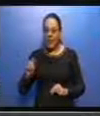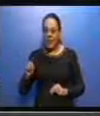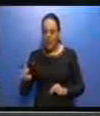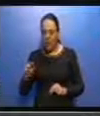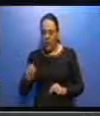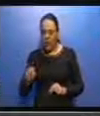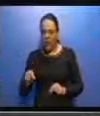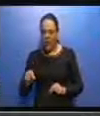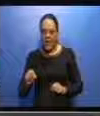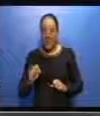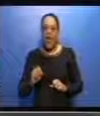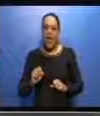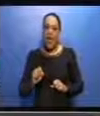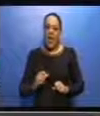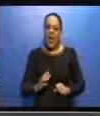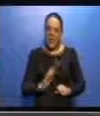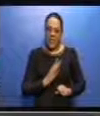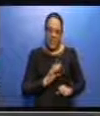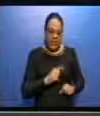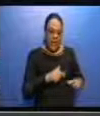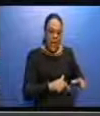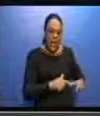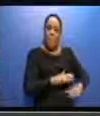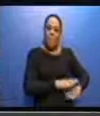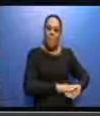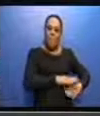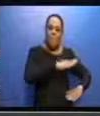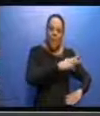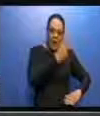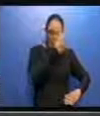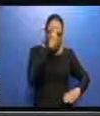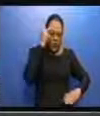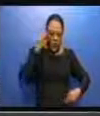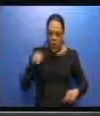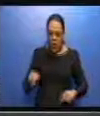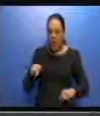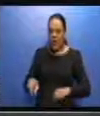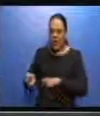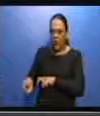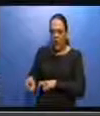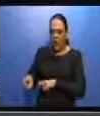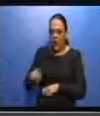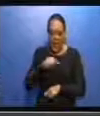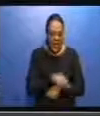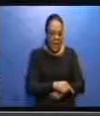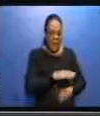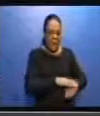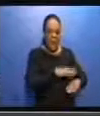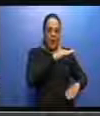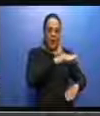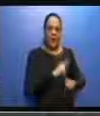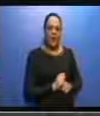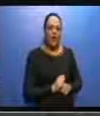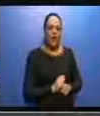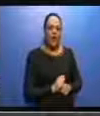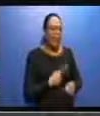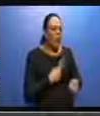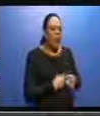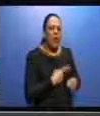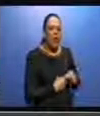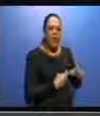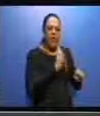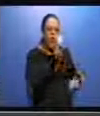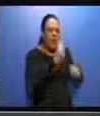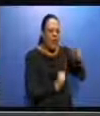ao da população rural e esse tipo de crescimento ele é acelerado pela industrialização né e pelo